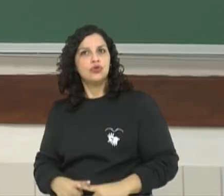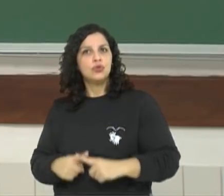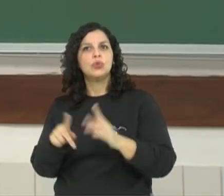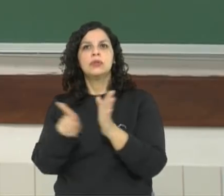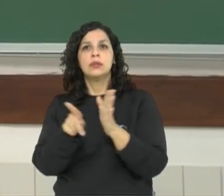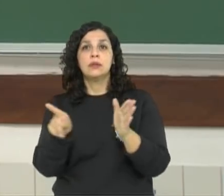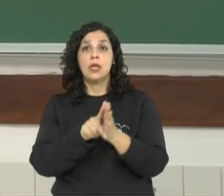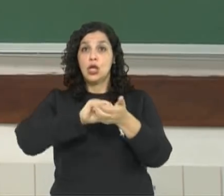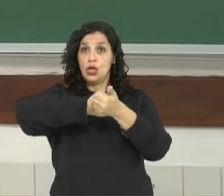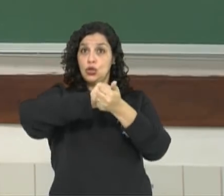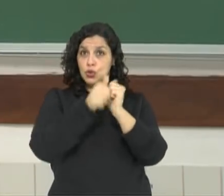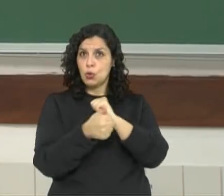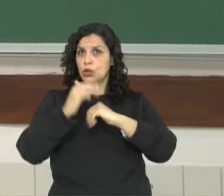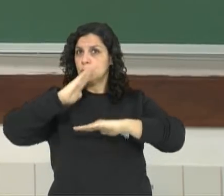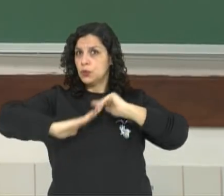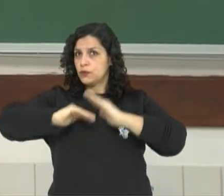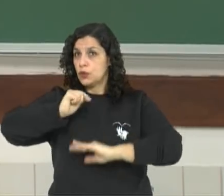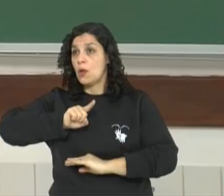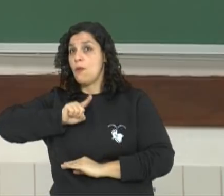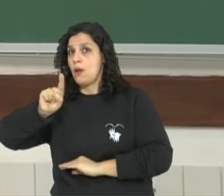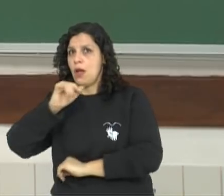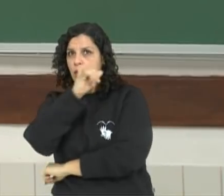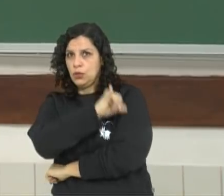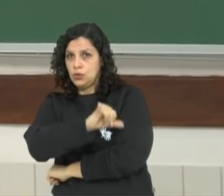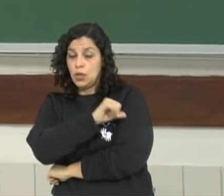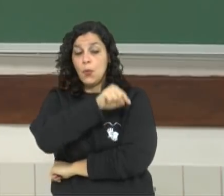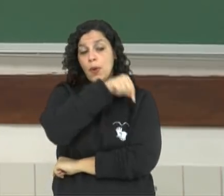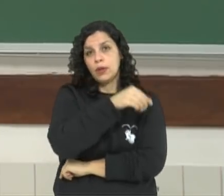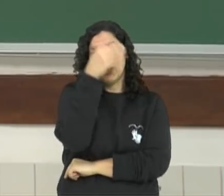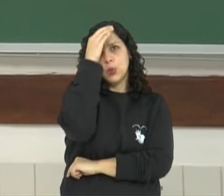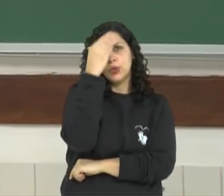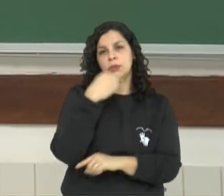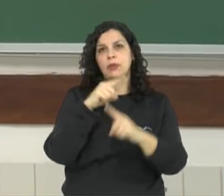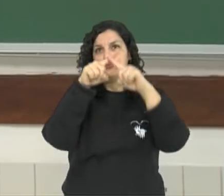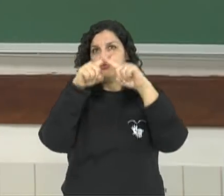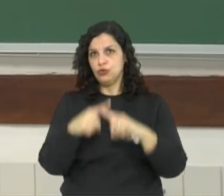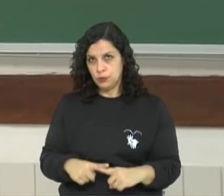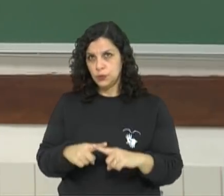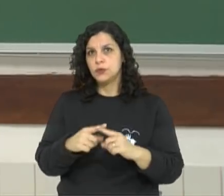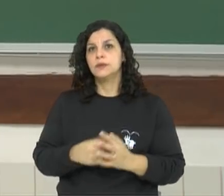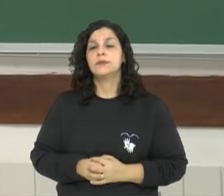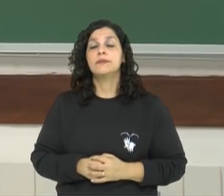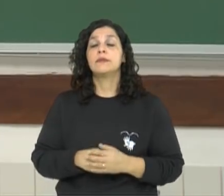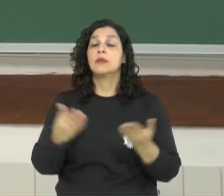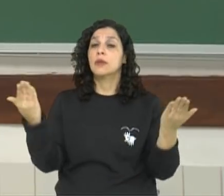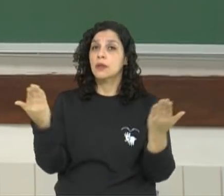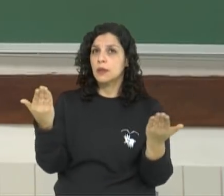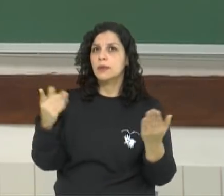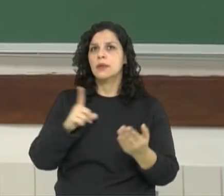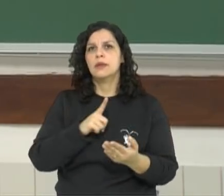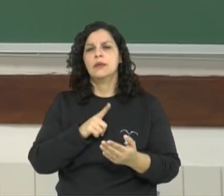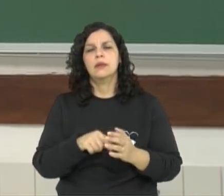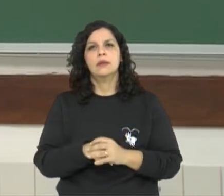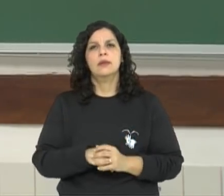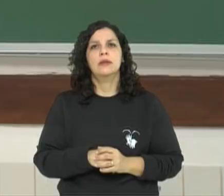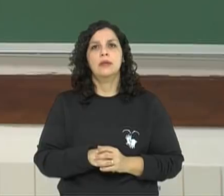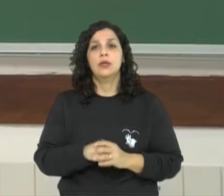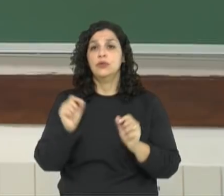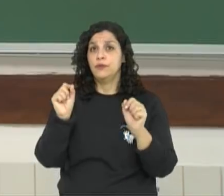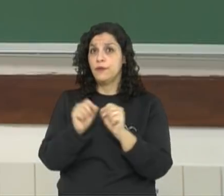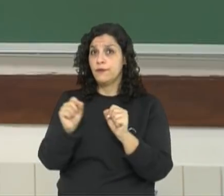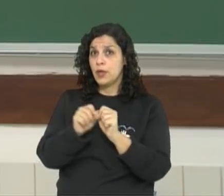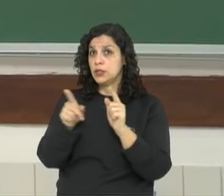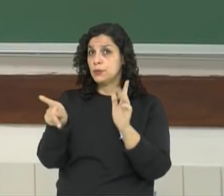aí envolvendo lutadores de Curitiba e do Rio de Janeiro. Essa competição, mais do que